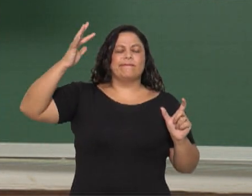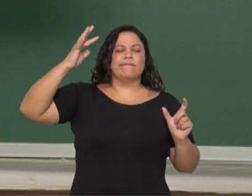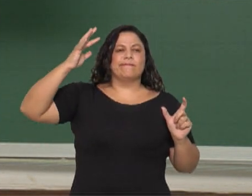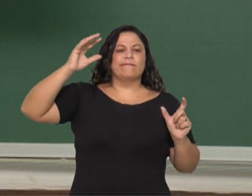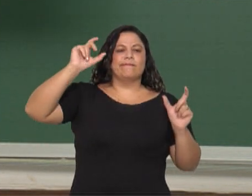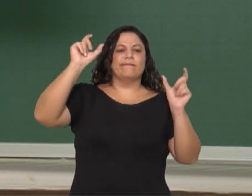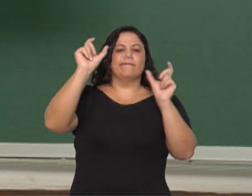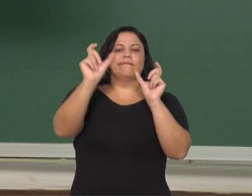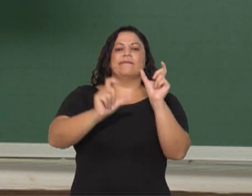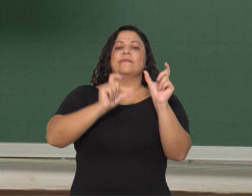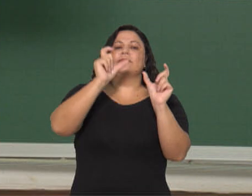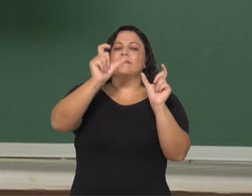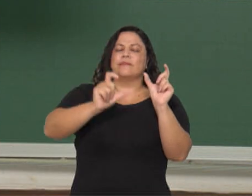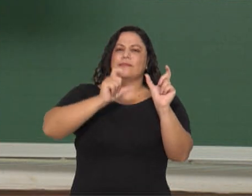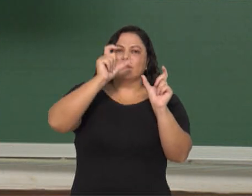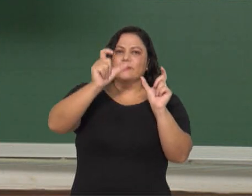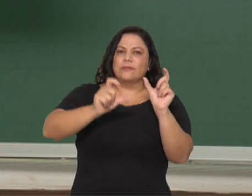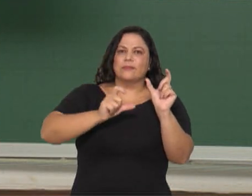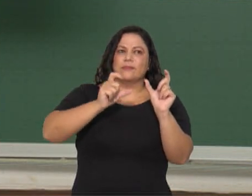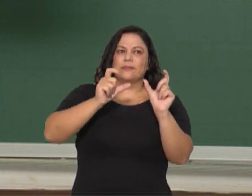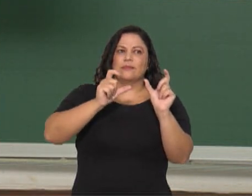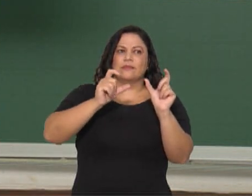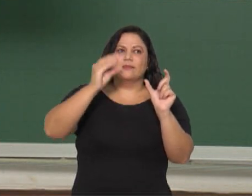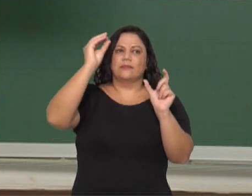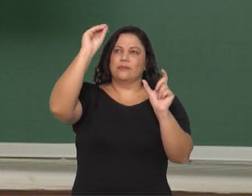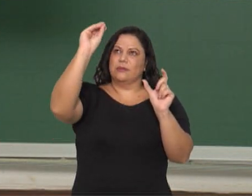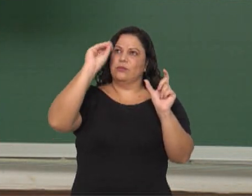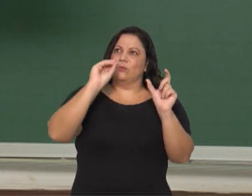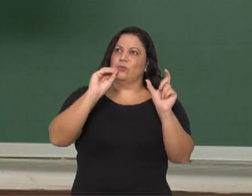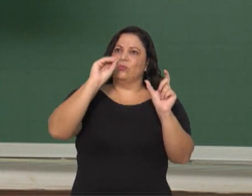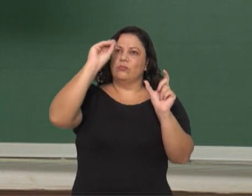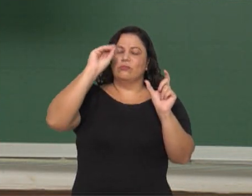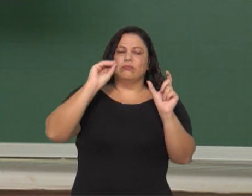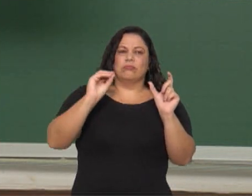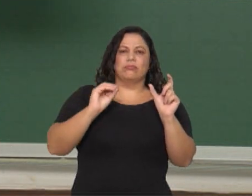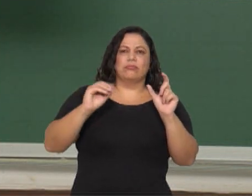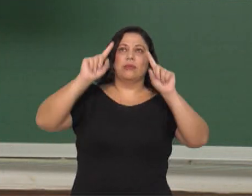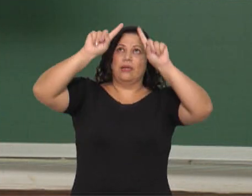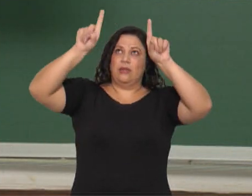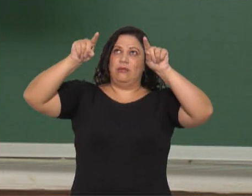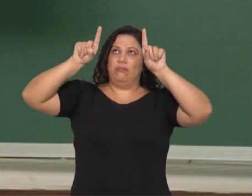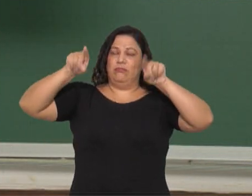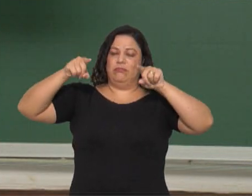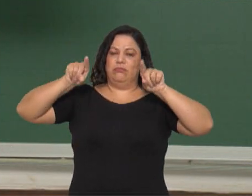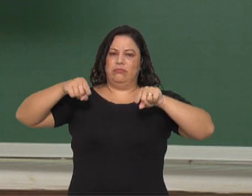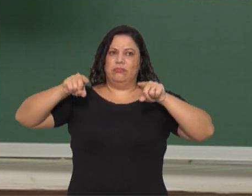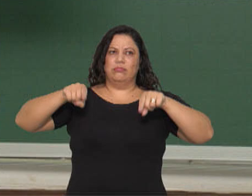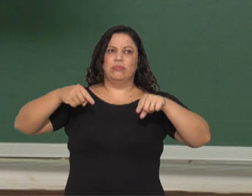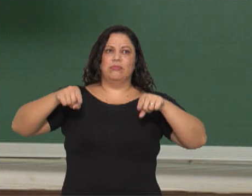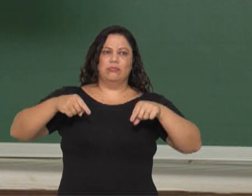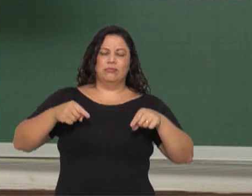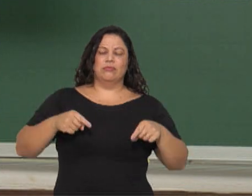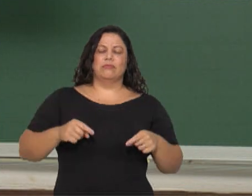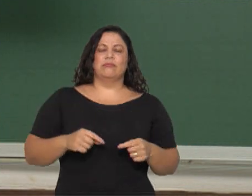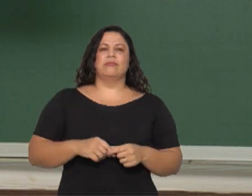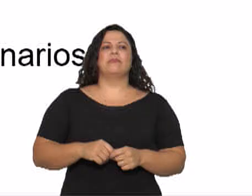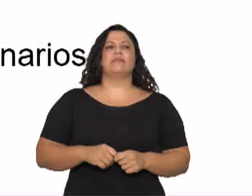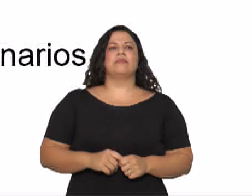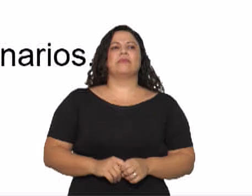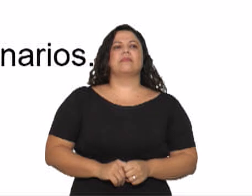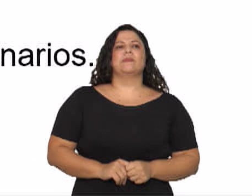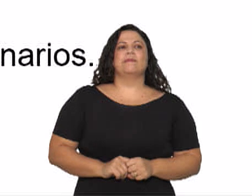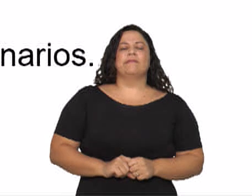flexão, utilizando esse condicional simples para os verbos dentro do parênteses, ok? Correr, hacer,